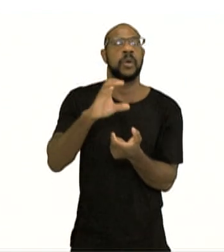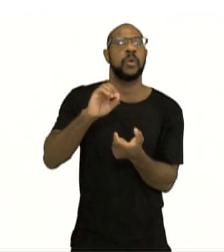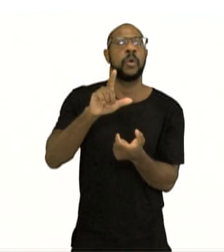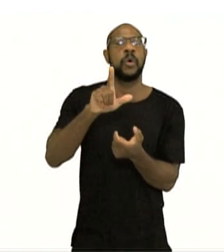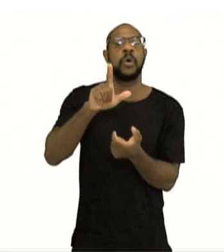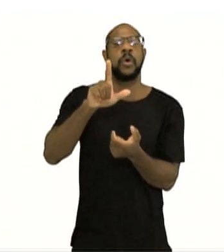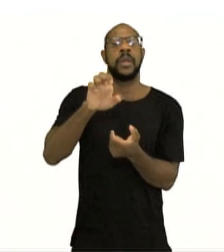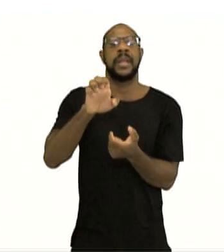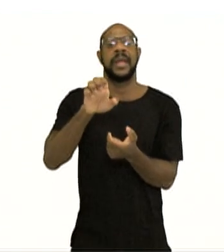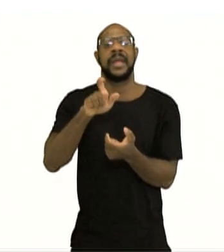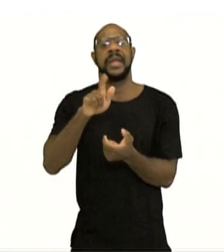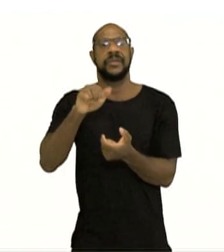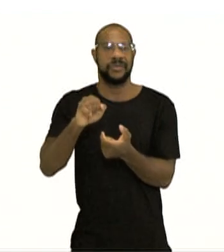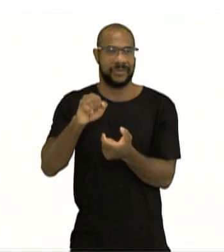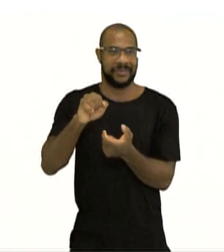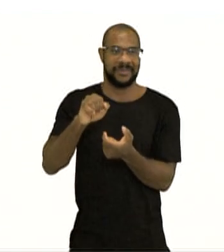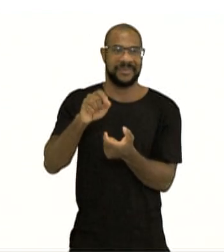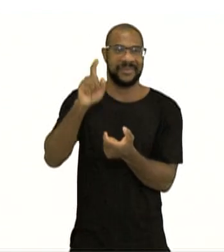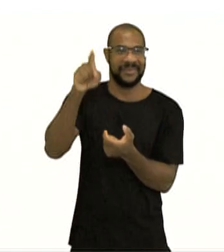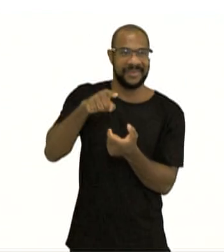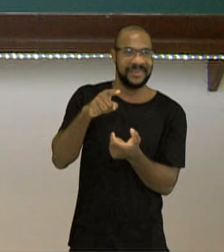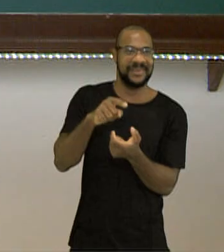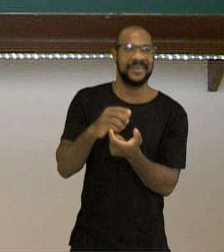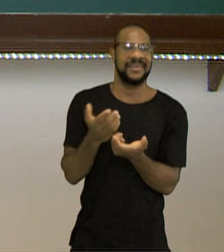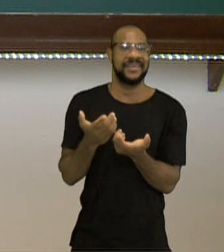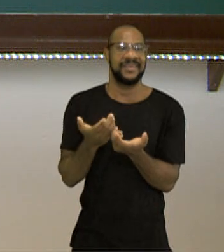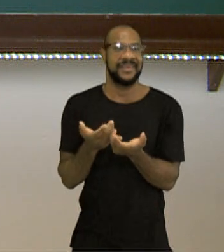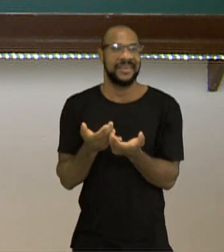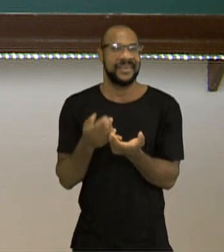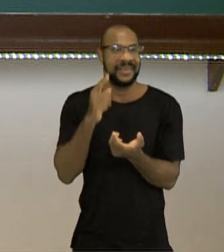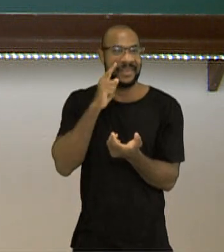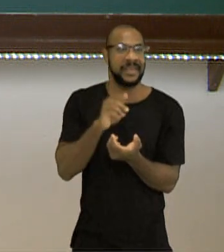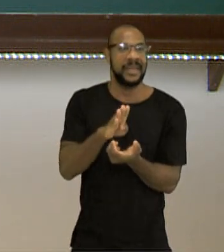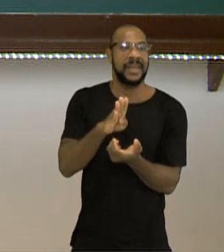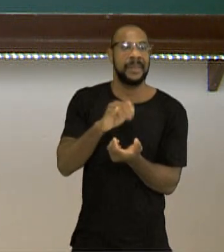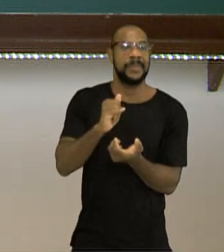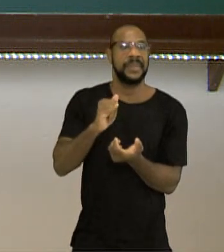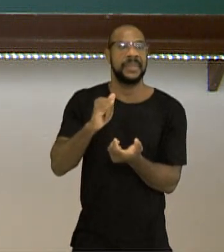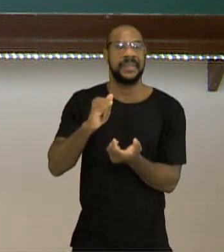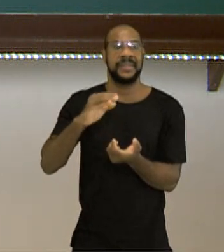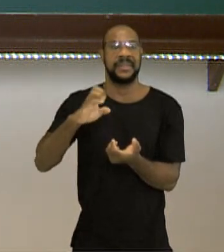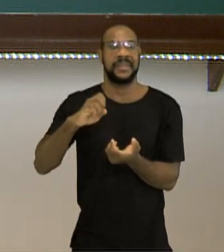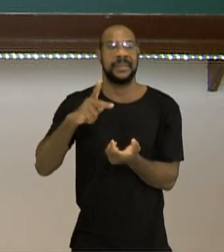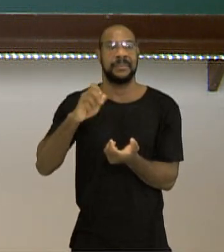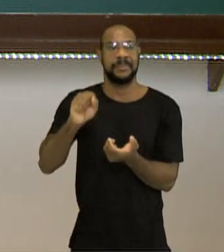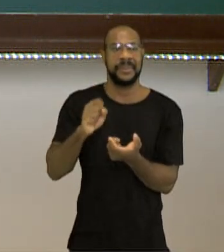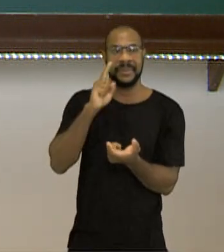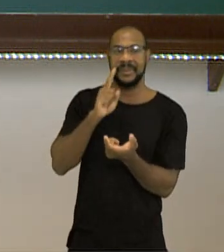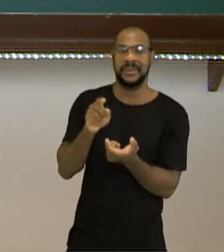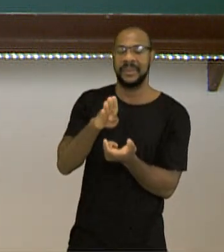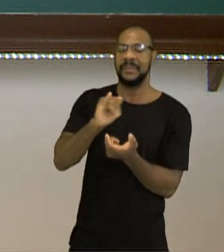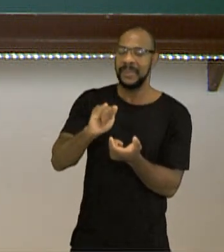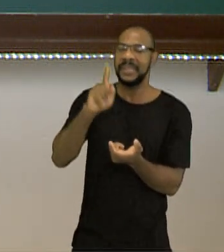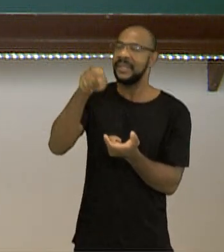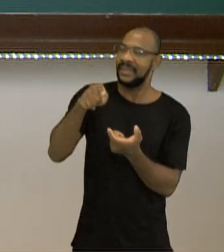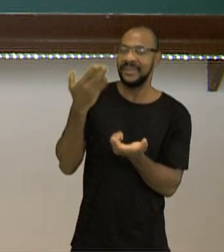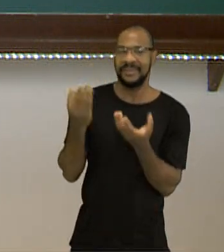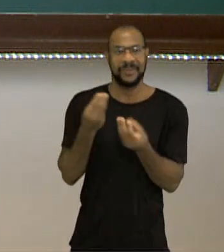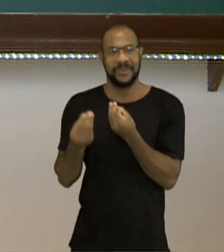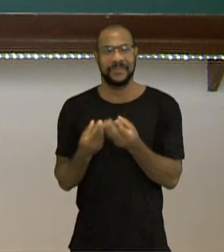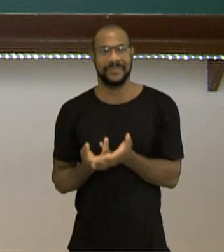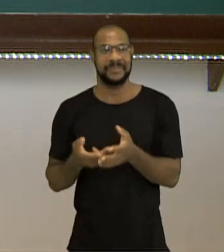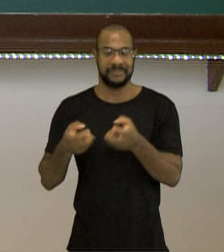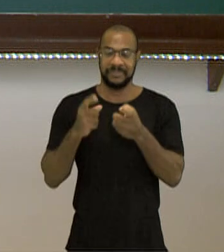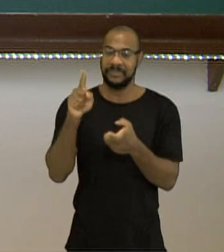PS, ó, bíceps, elas recebem o quê? O acento. Já parou para pensar nisso? Então, olha